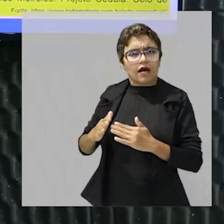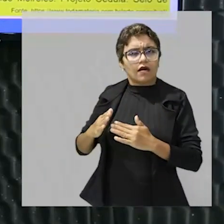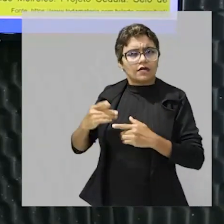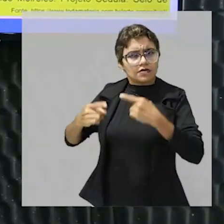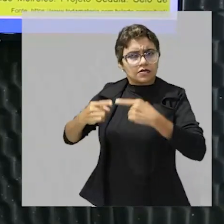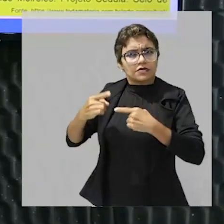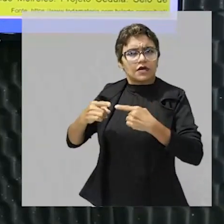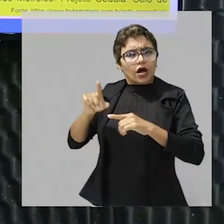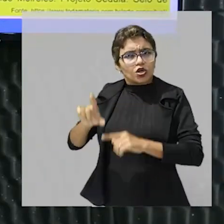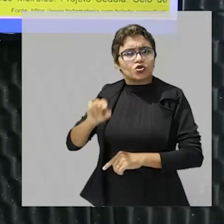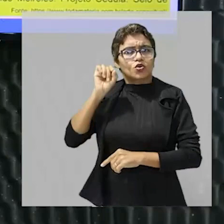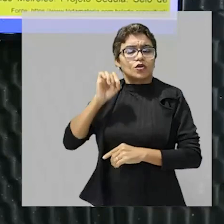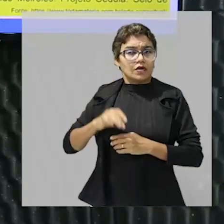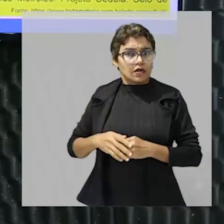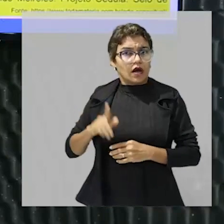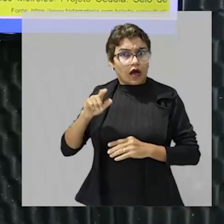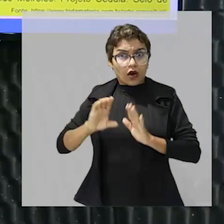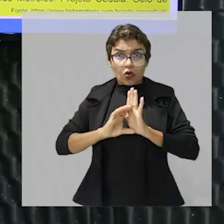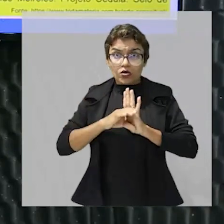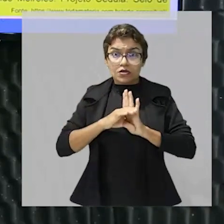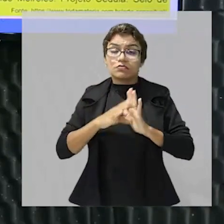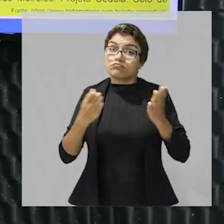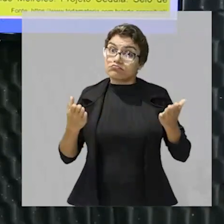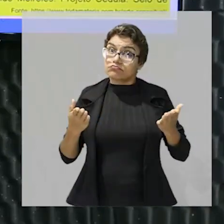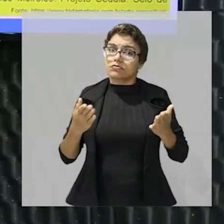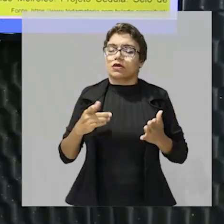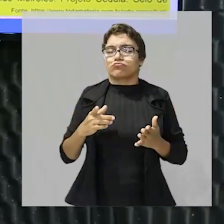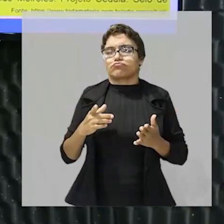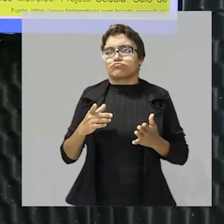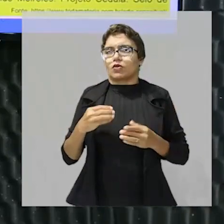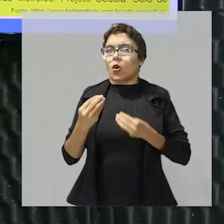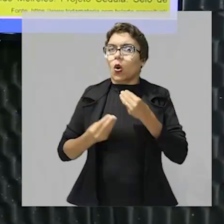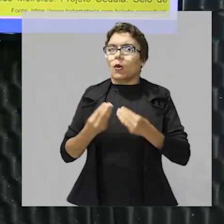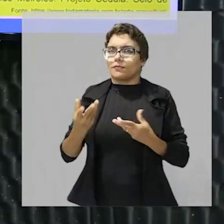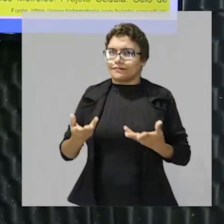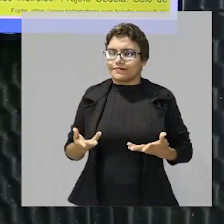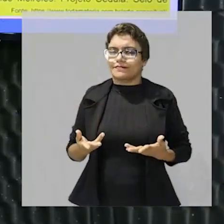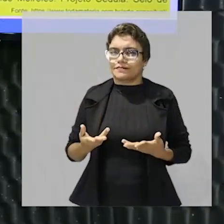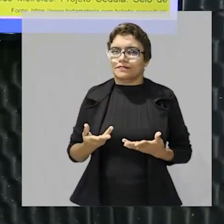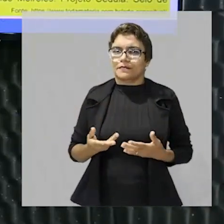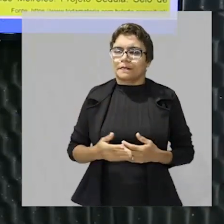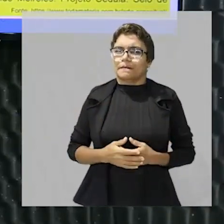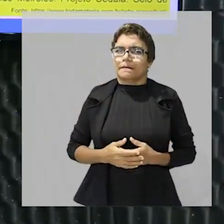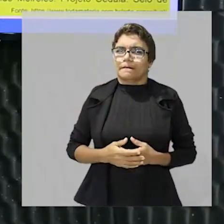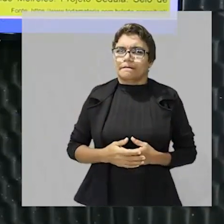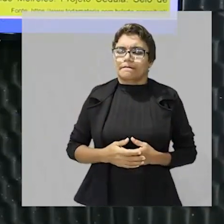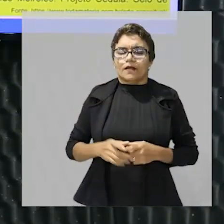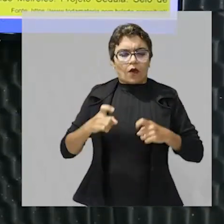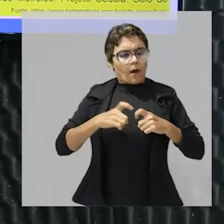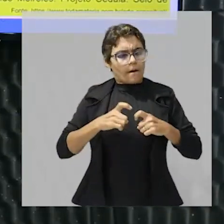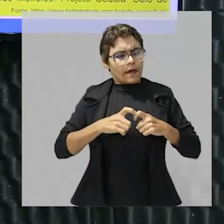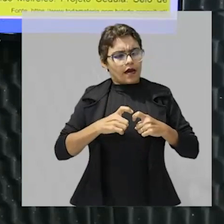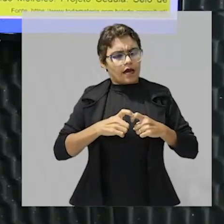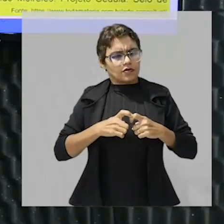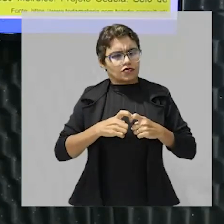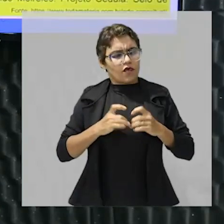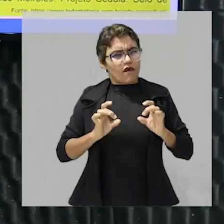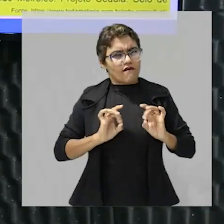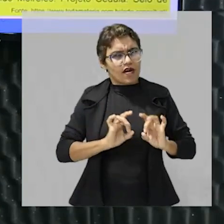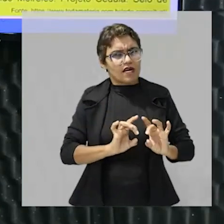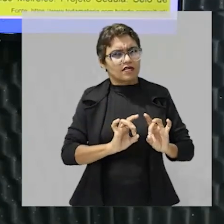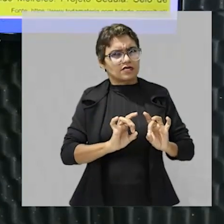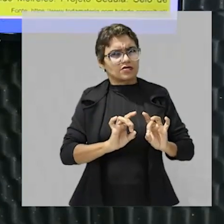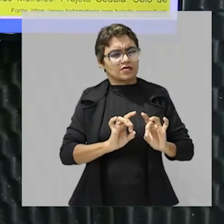e decidir. Isso não é conceito? Então tem alguma coisa errada que a gente não vai... Deixa eu ver se eu entendi. O médico não vende um trabalho, pode até vender